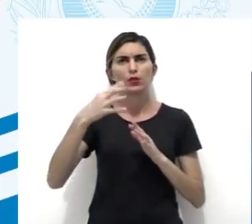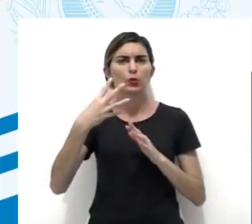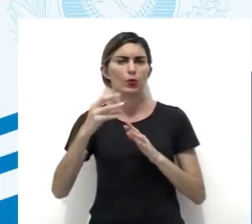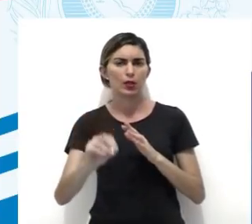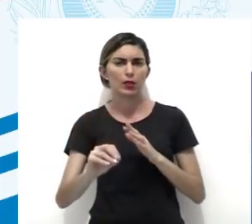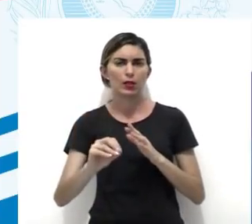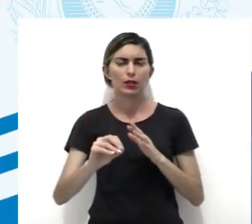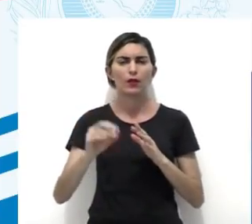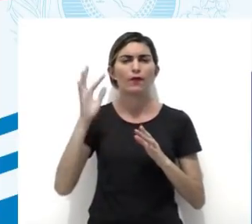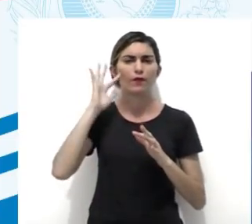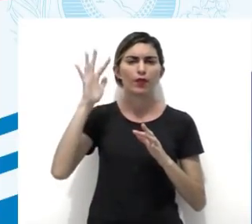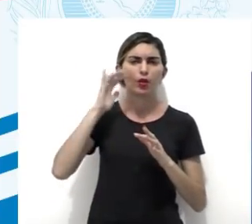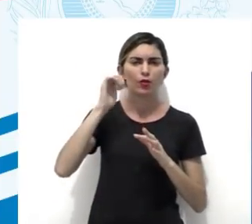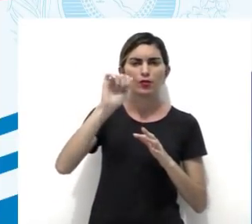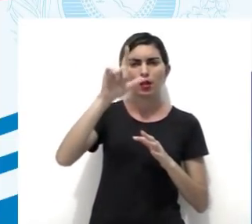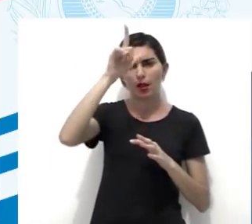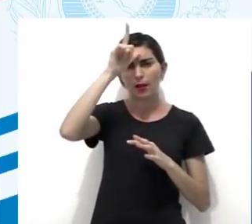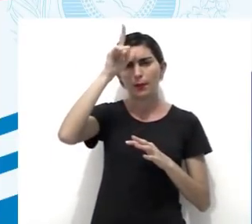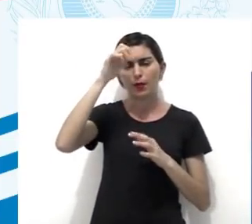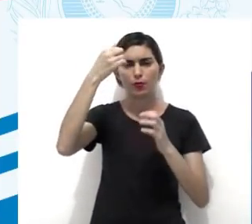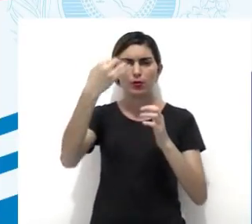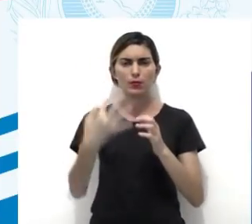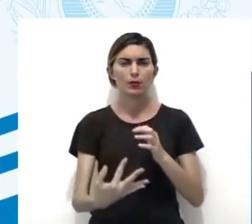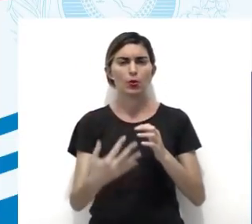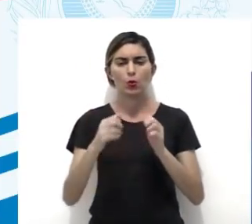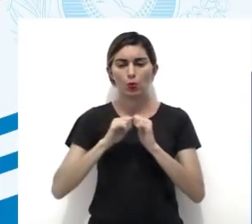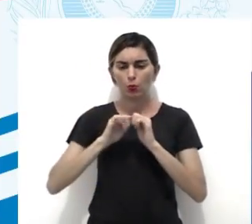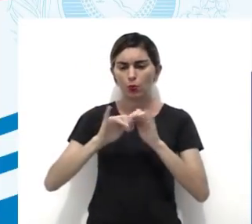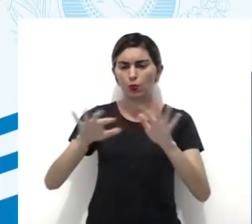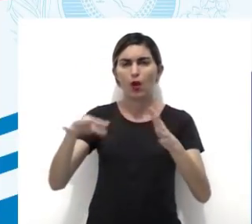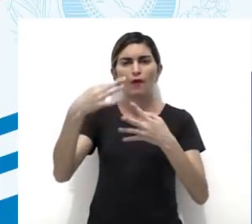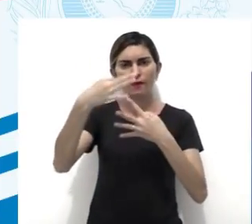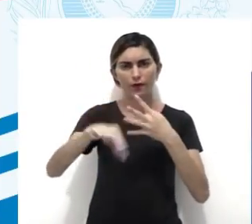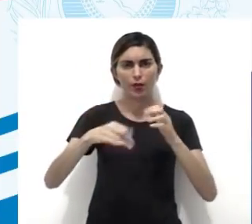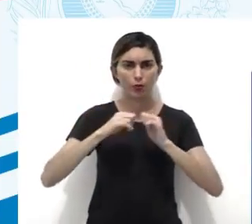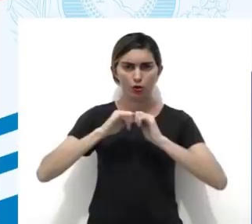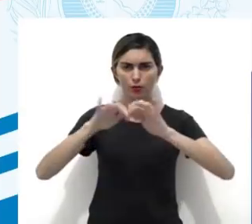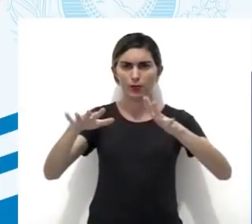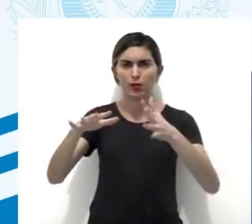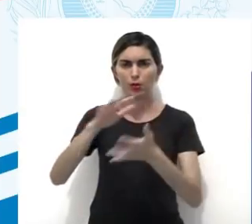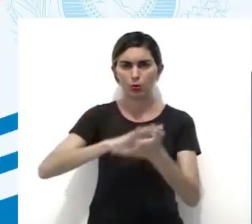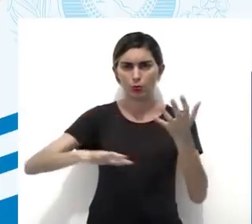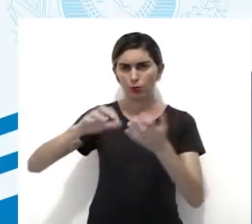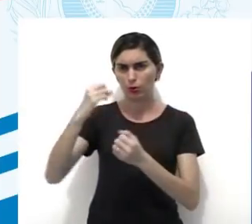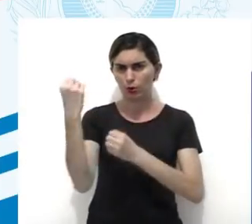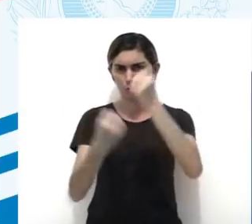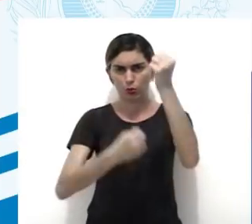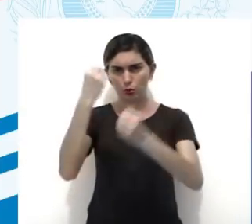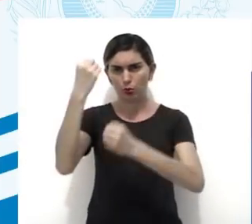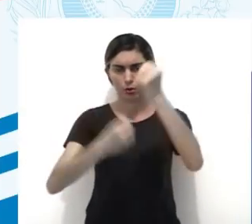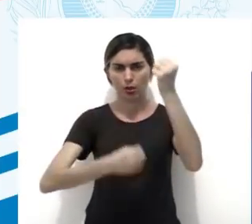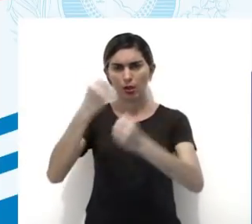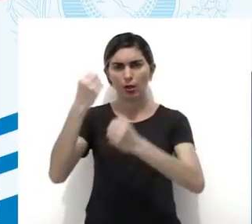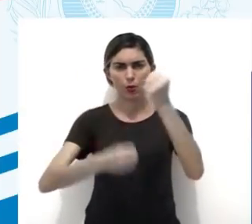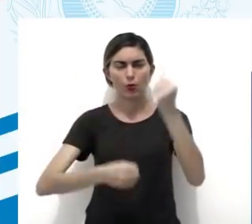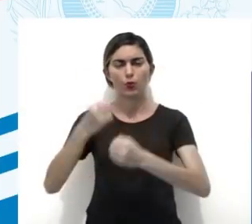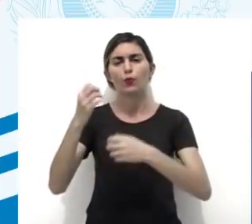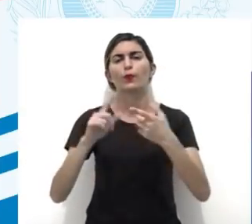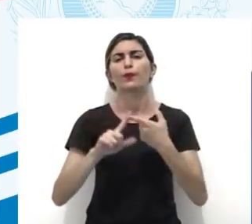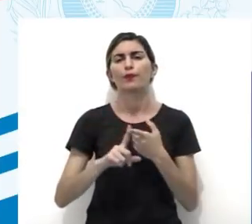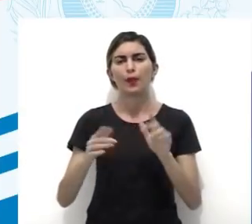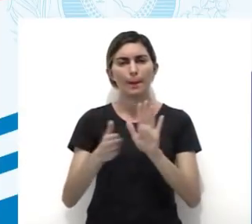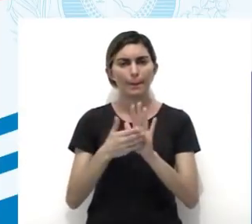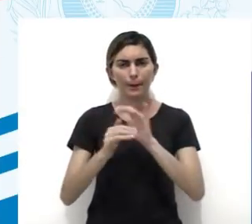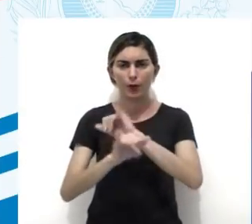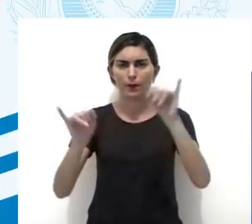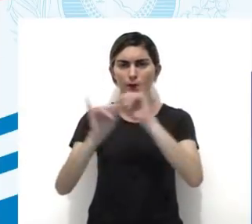alemão Theodor Adorno afirmou que a expansão da produção industrial, somada ao crescimento da produção cultural e da